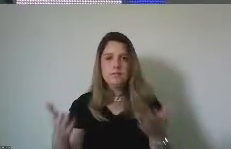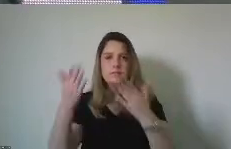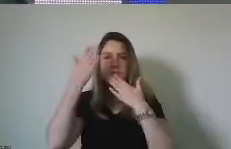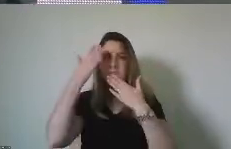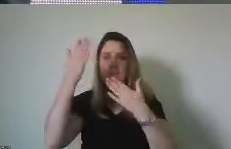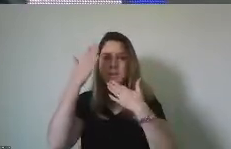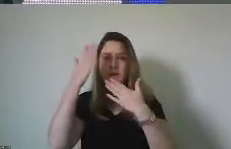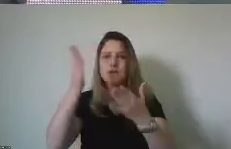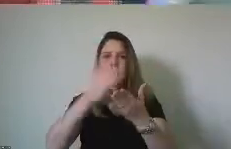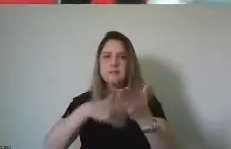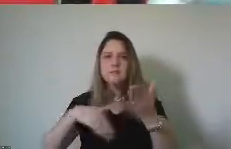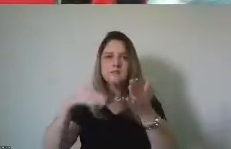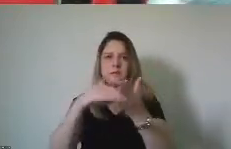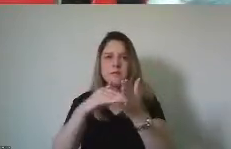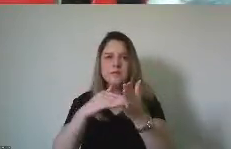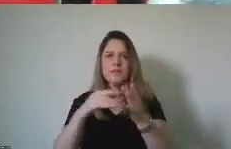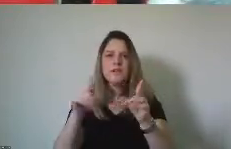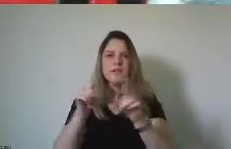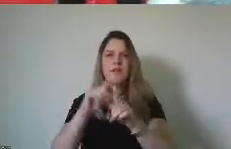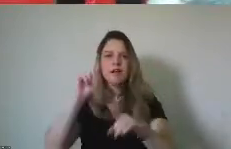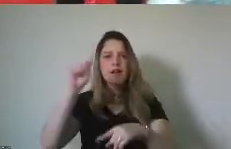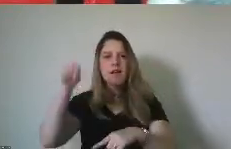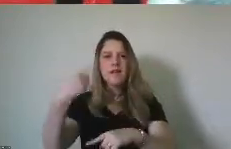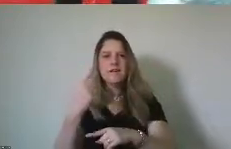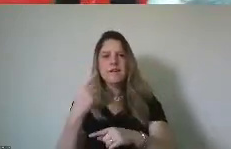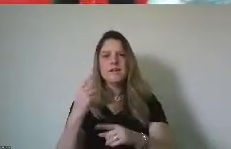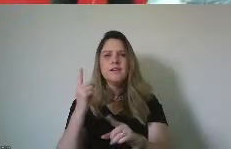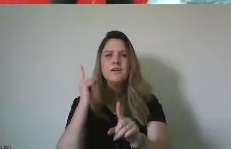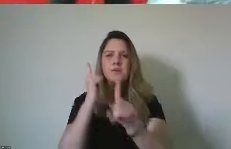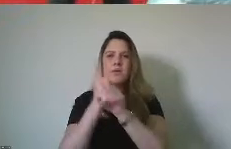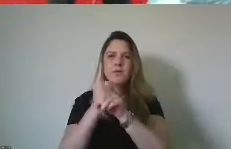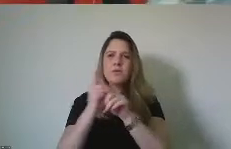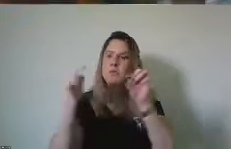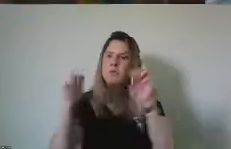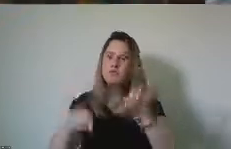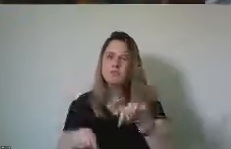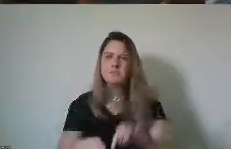todos muito obrigado a todos e até os acetep de 2024